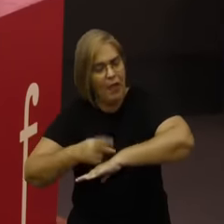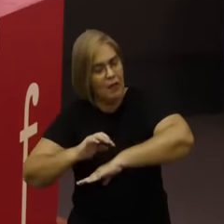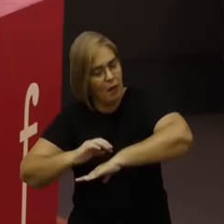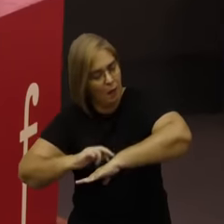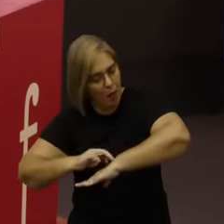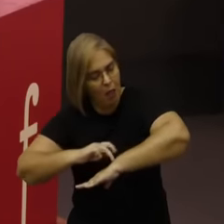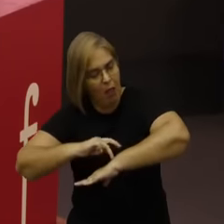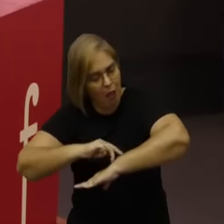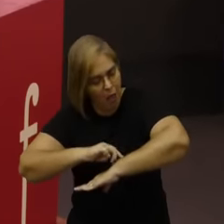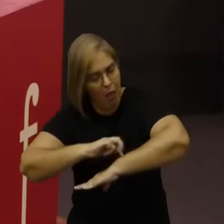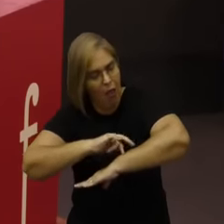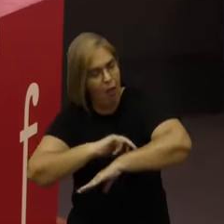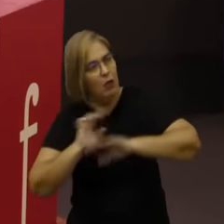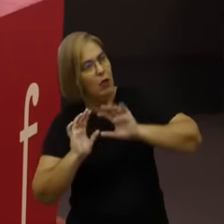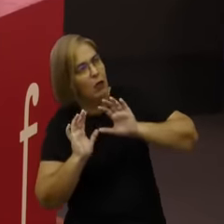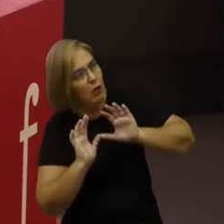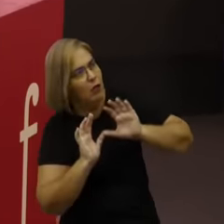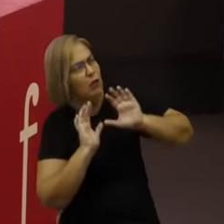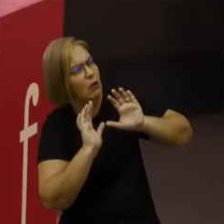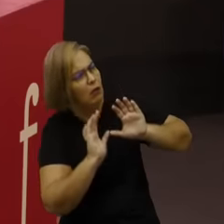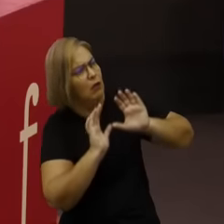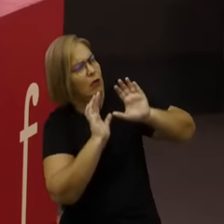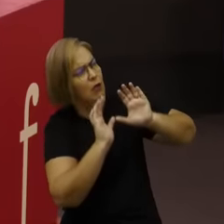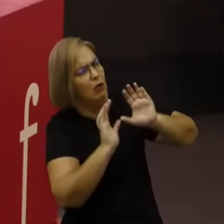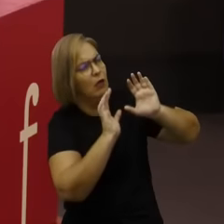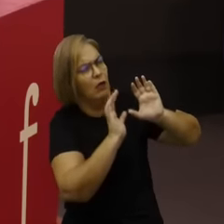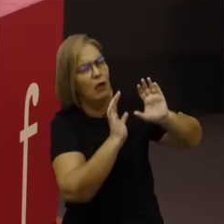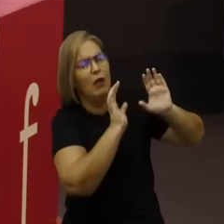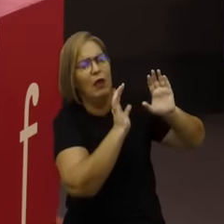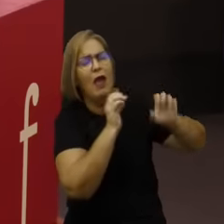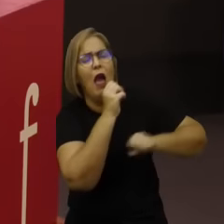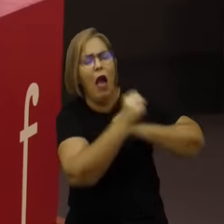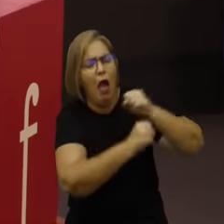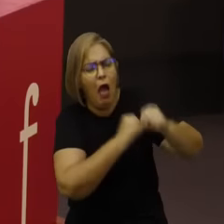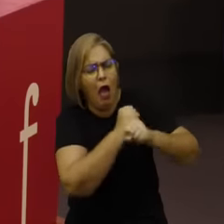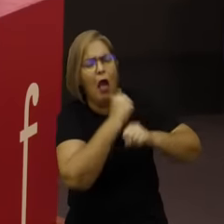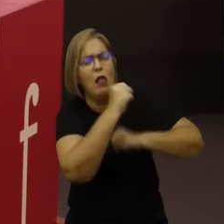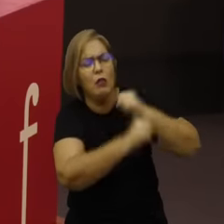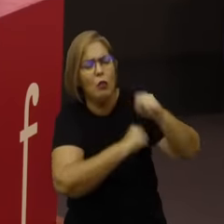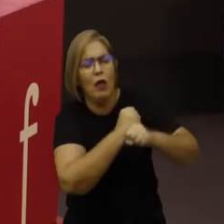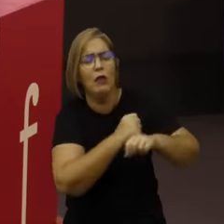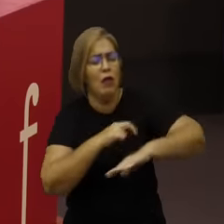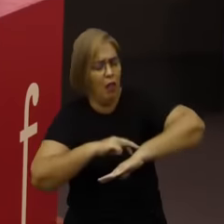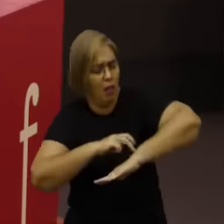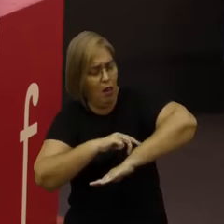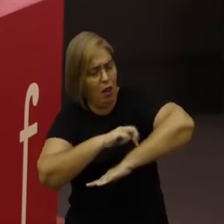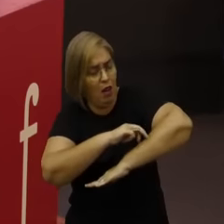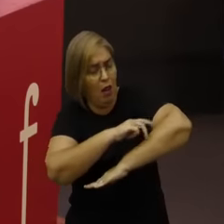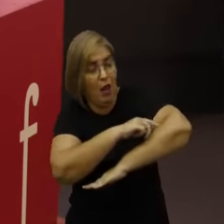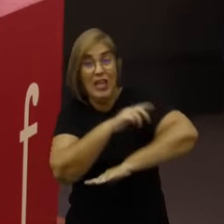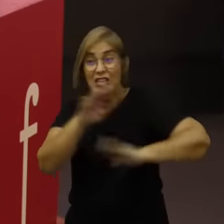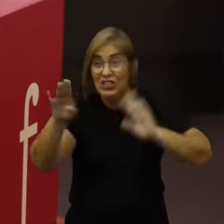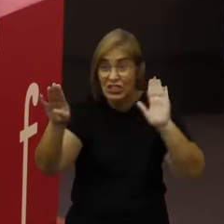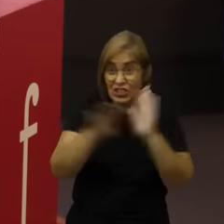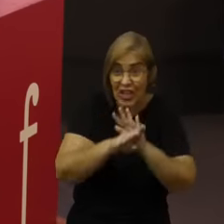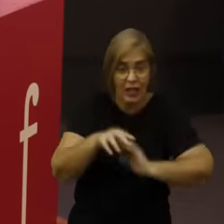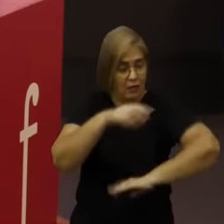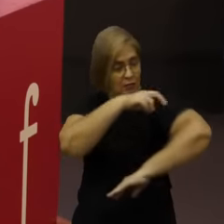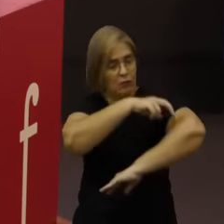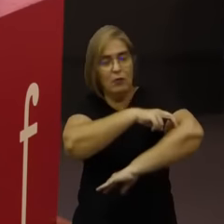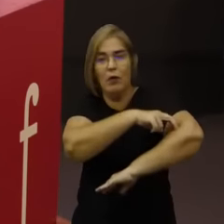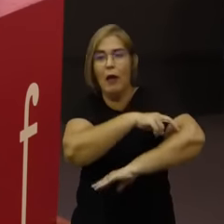uma condição que é esta de carregar uma pedra para cima e depois essa pedra rola novamente. É como se nós